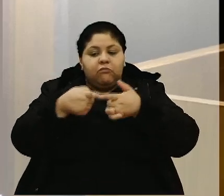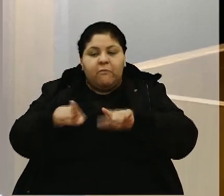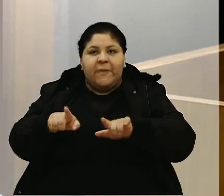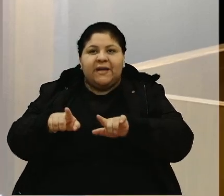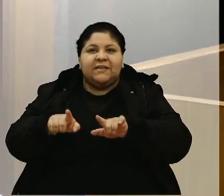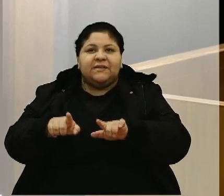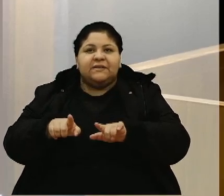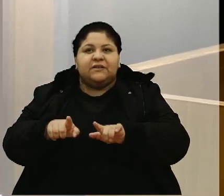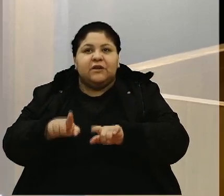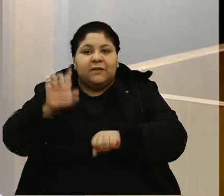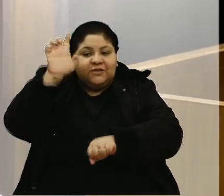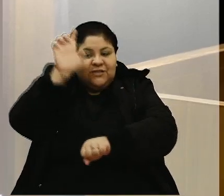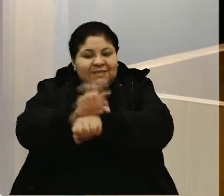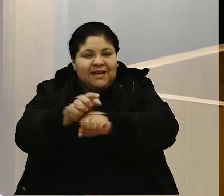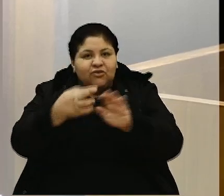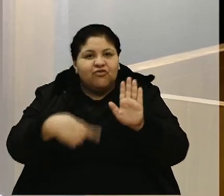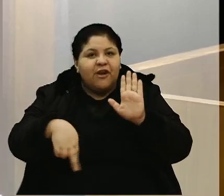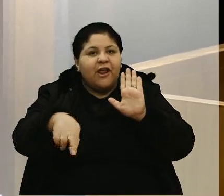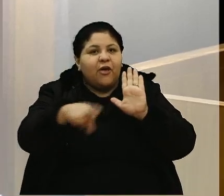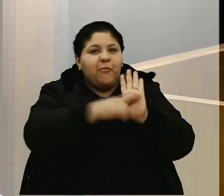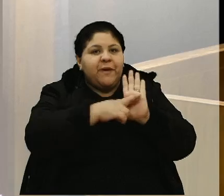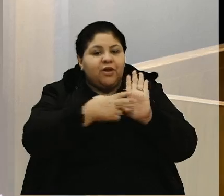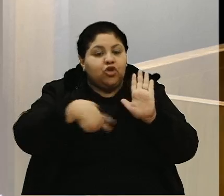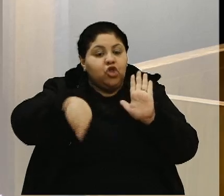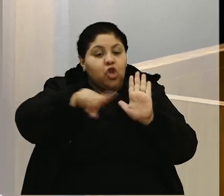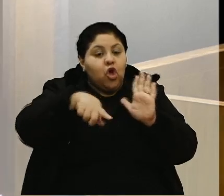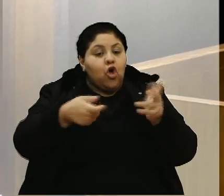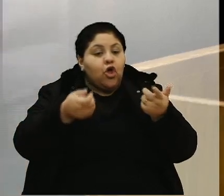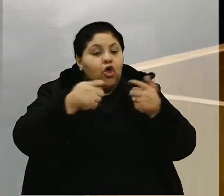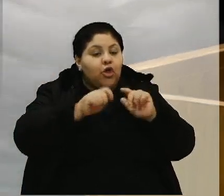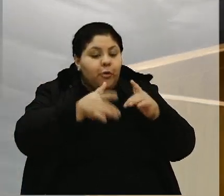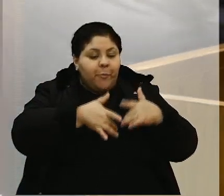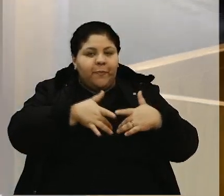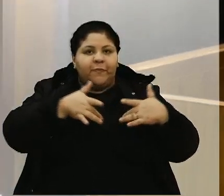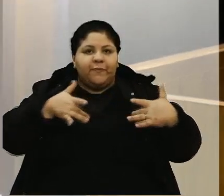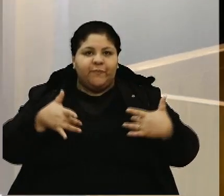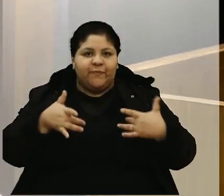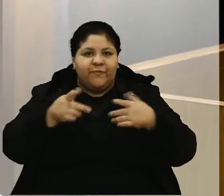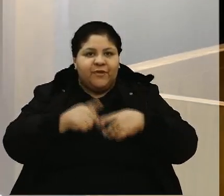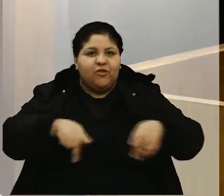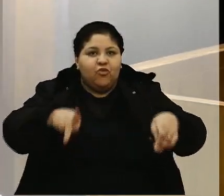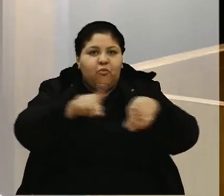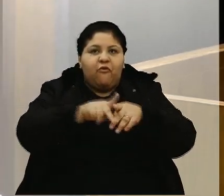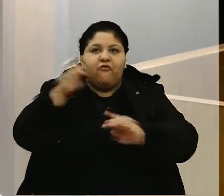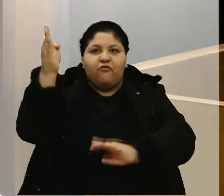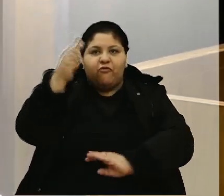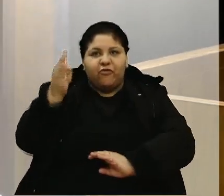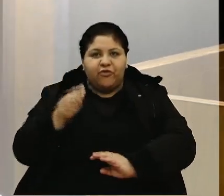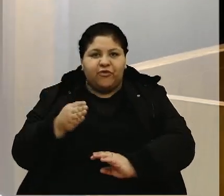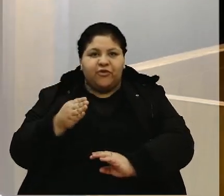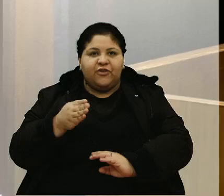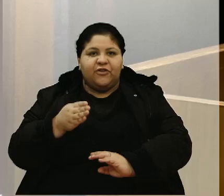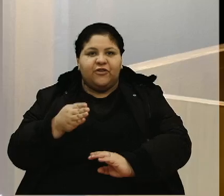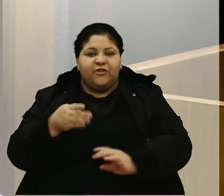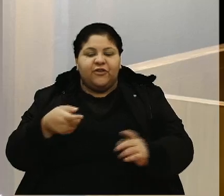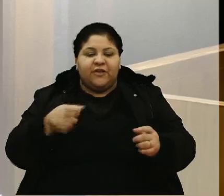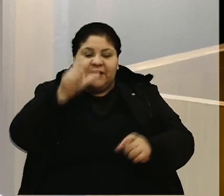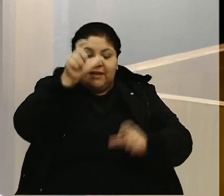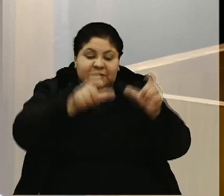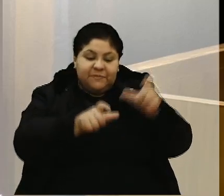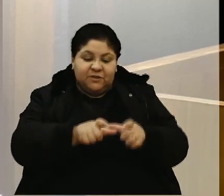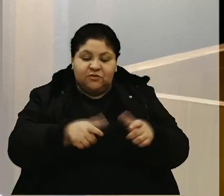está se recuperando e a gente precisa da solidariedade do povo brasileiro, né? Precisa que as pessoas estejam